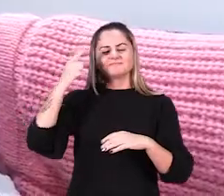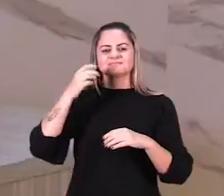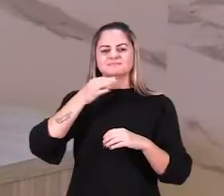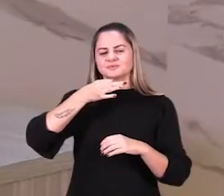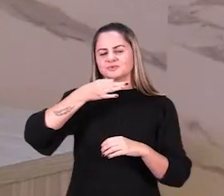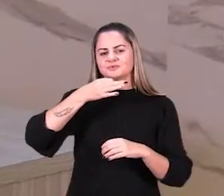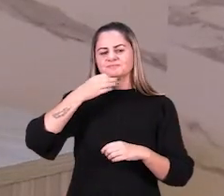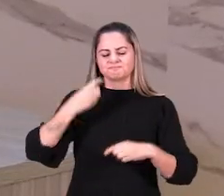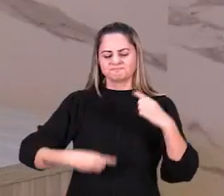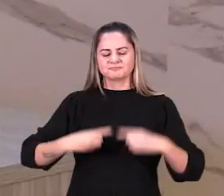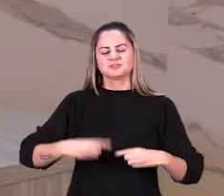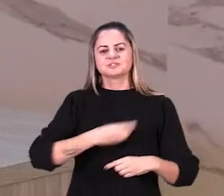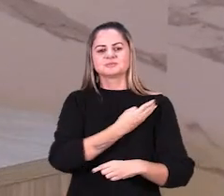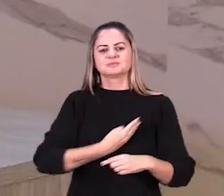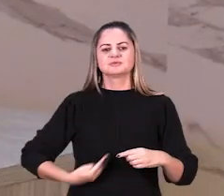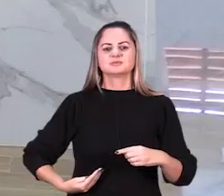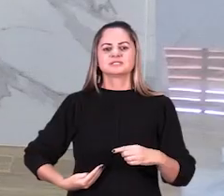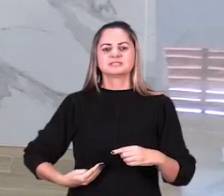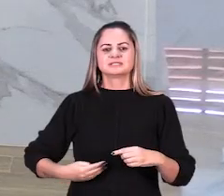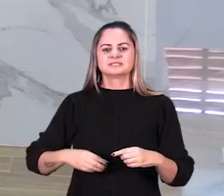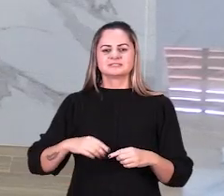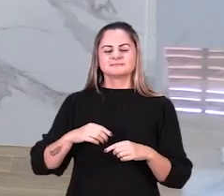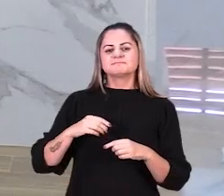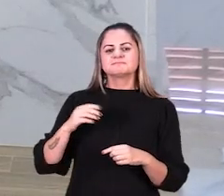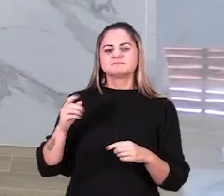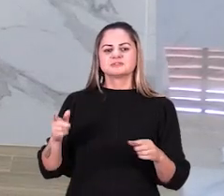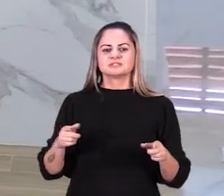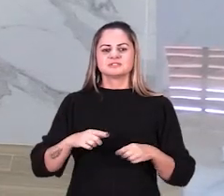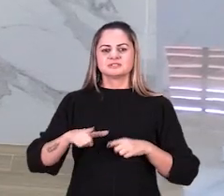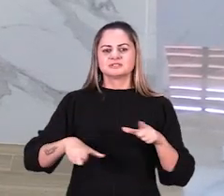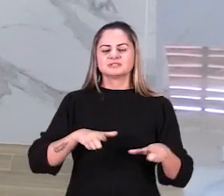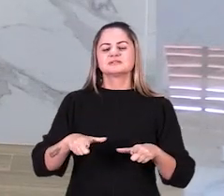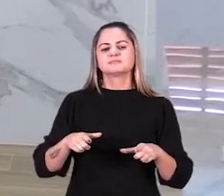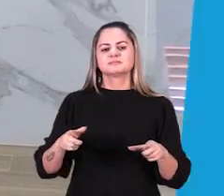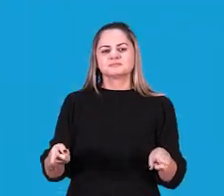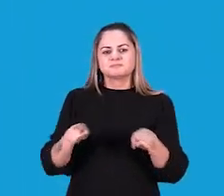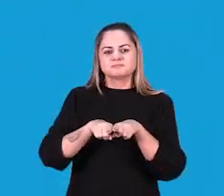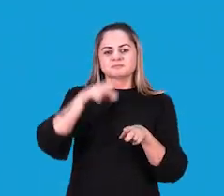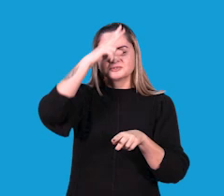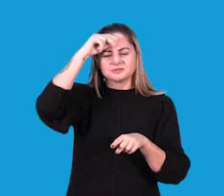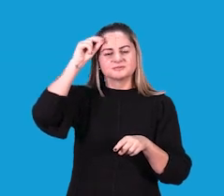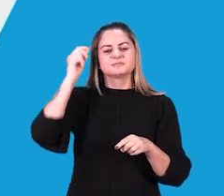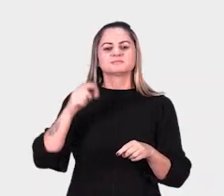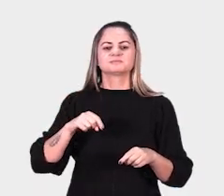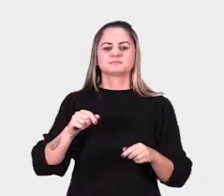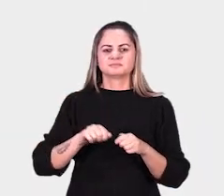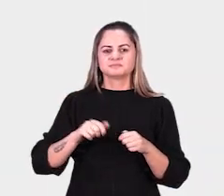poder desenvolver ideias, sugestões, políticas públicas e ajudar o trabalho que a prefeitura já tem feito de muita excelência.